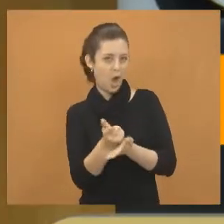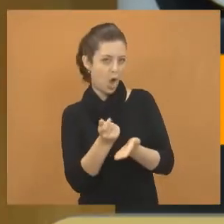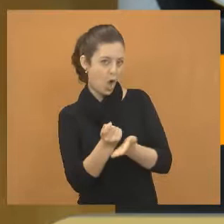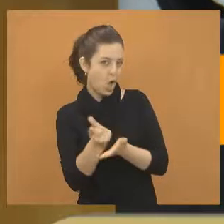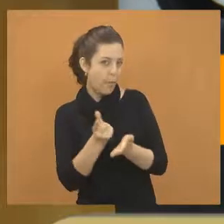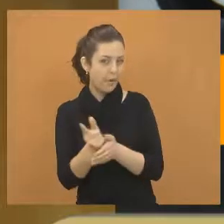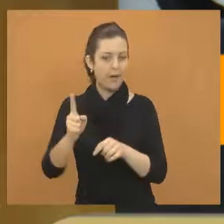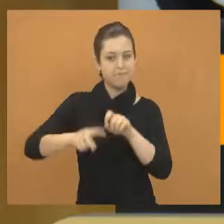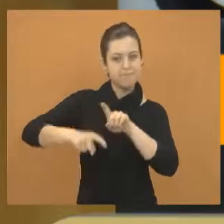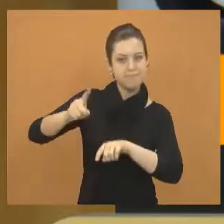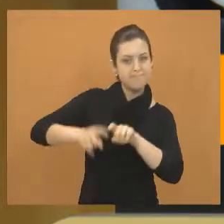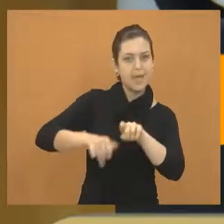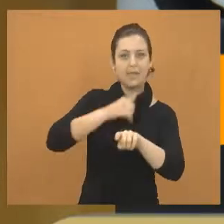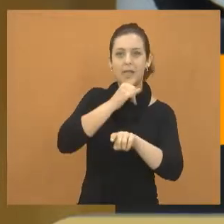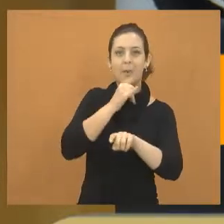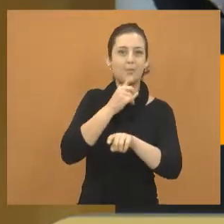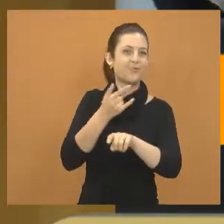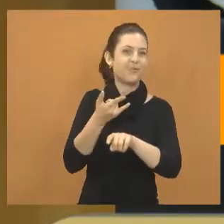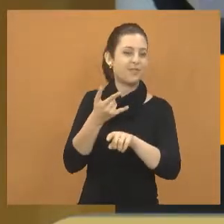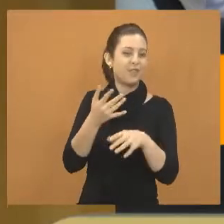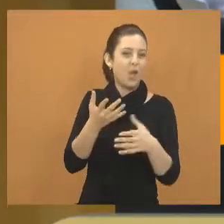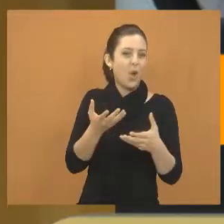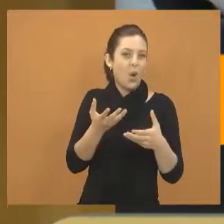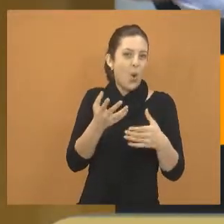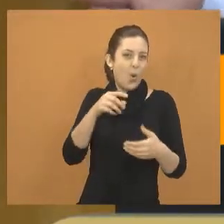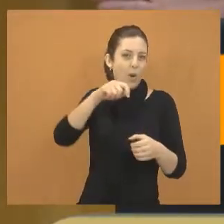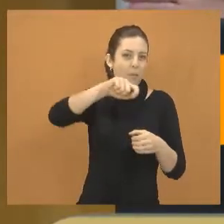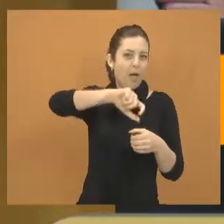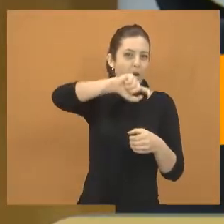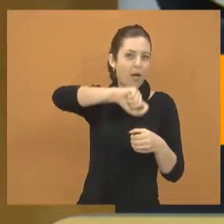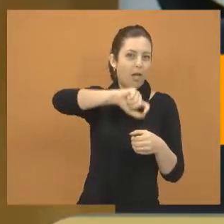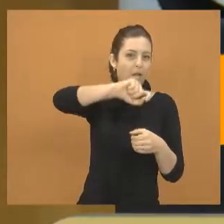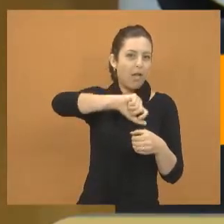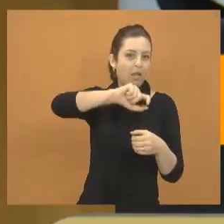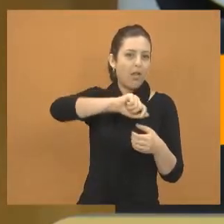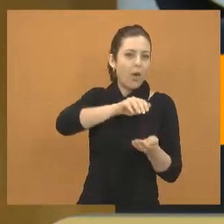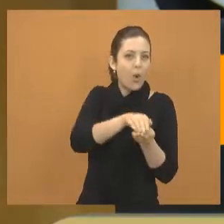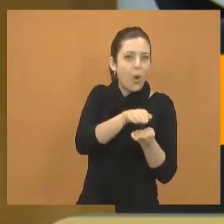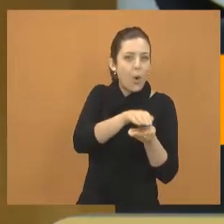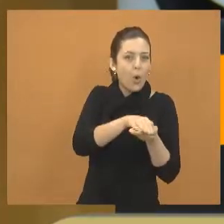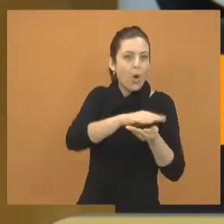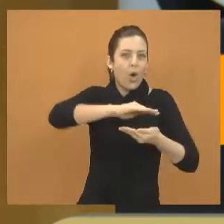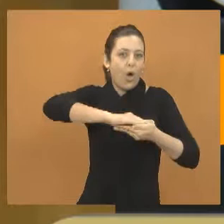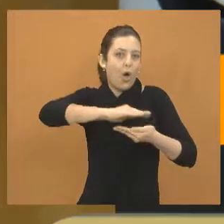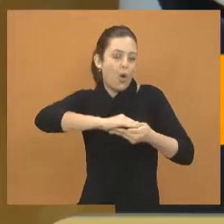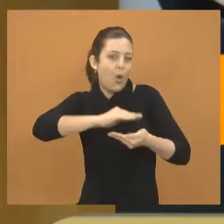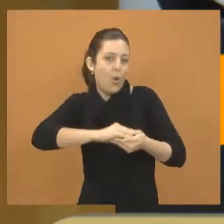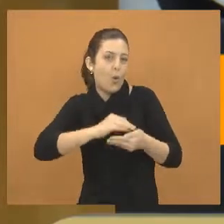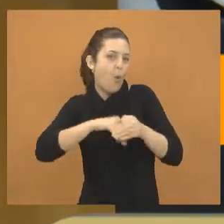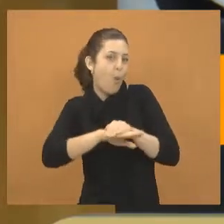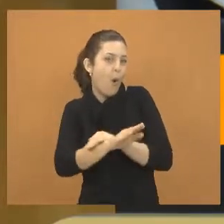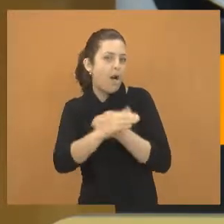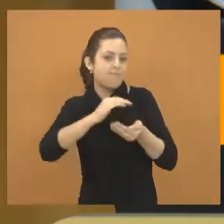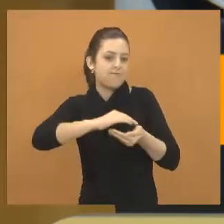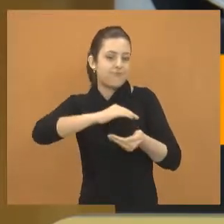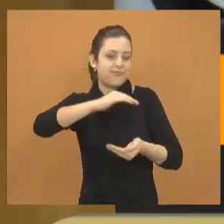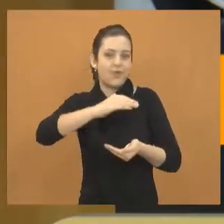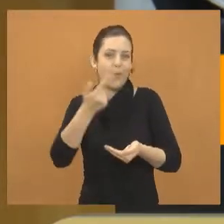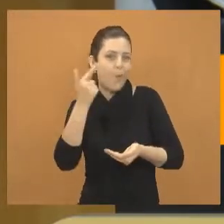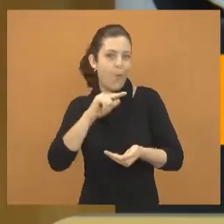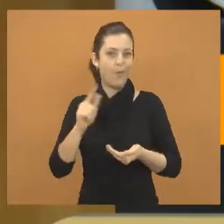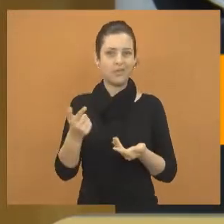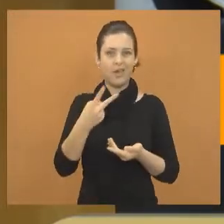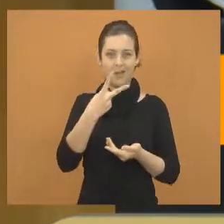tal equipamento, você não vai juntar, não vai destinar recursos para aquilo. O hospital 24 horas, as UBS 24